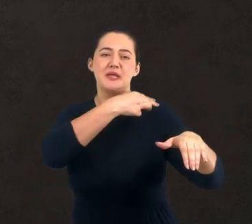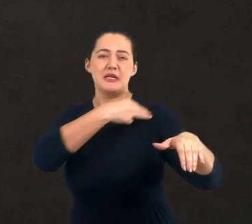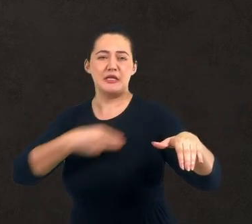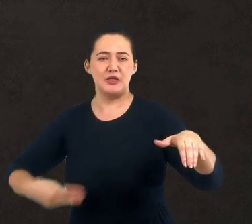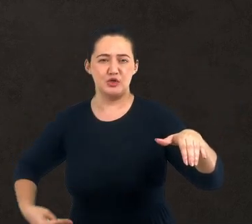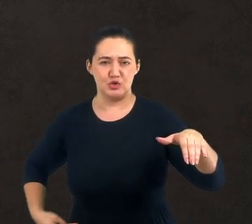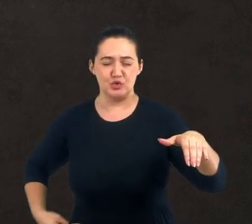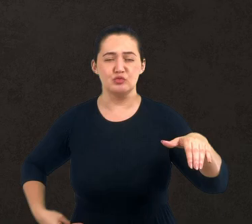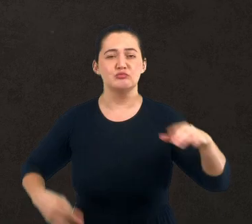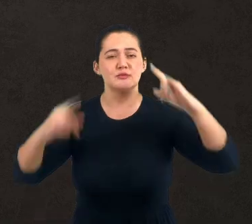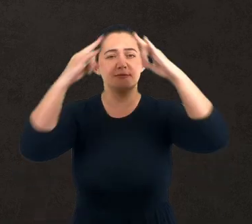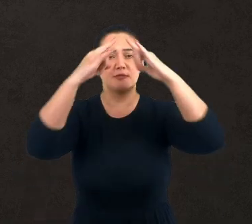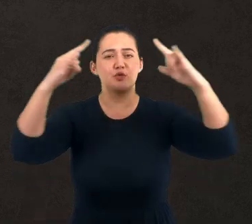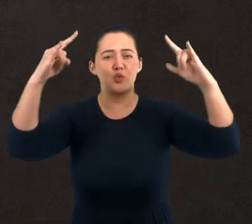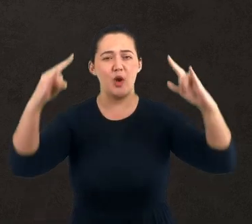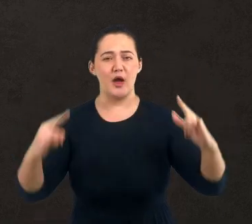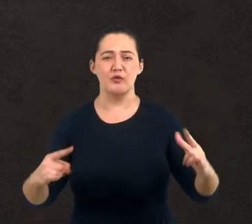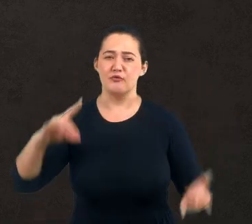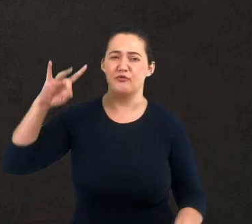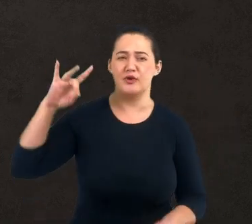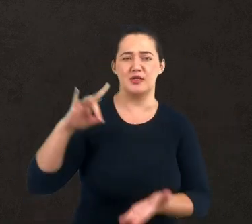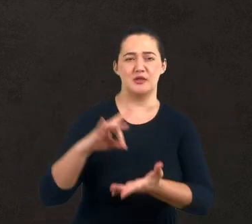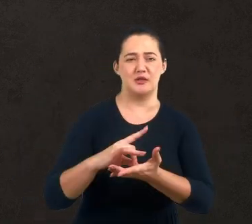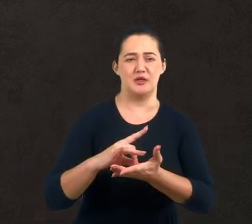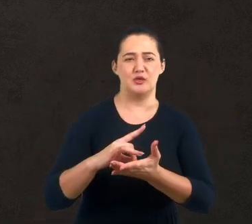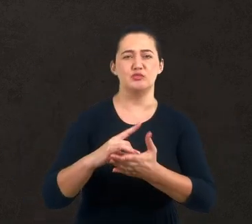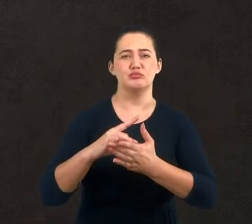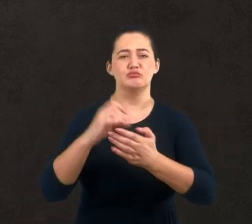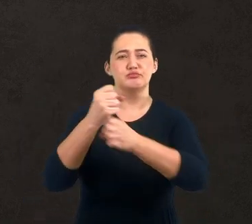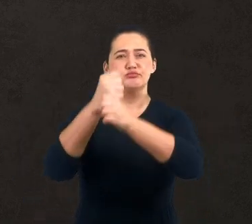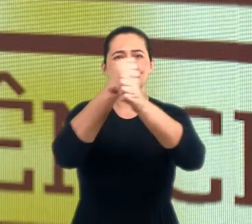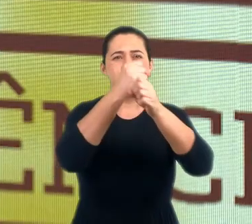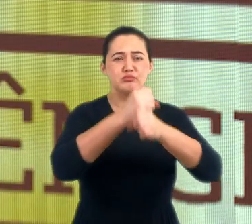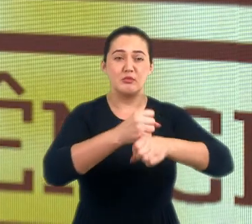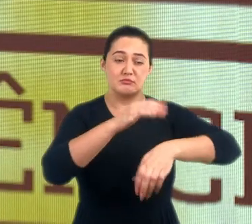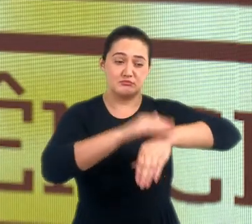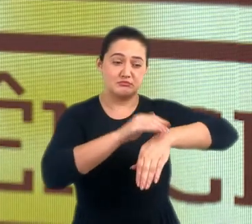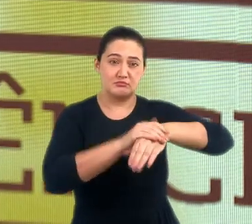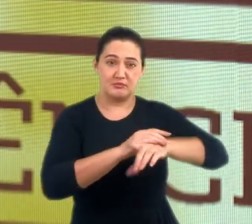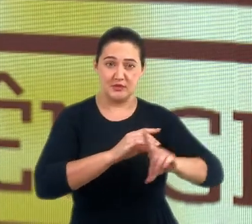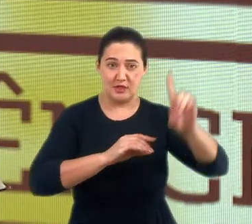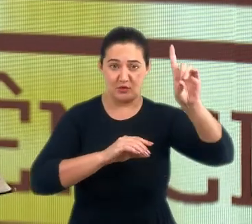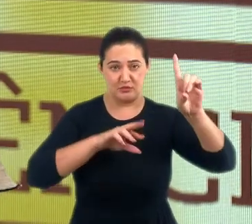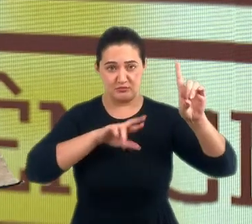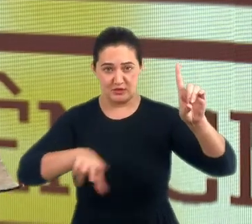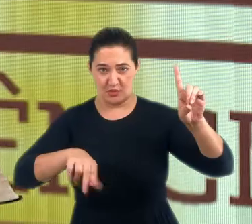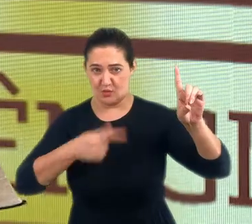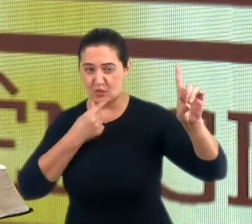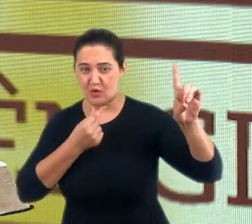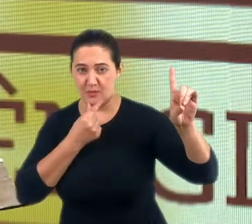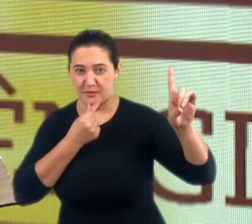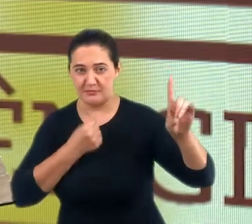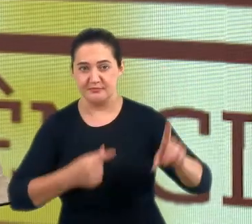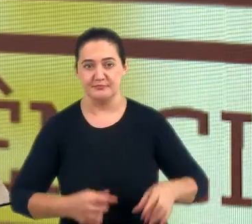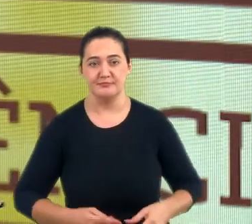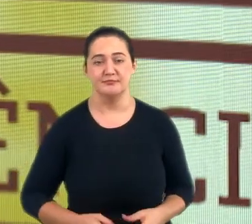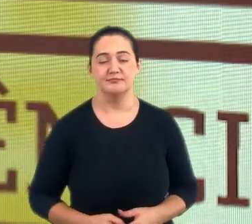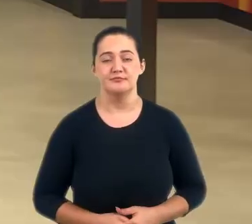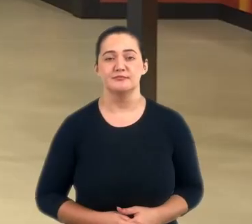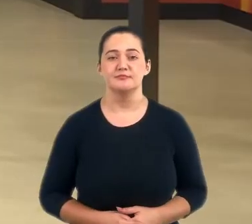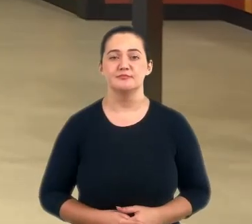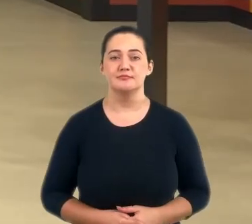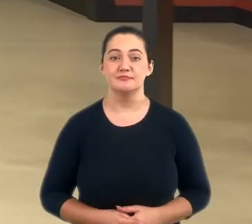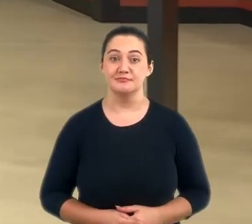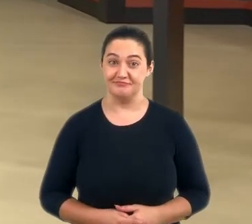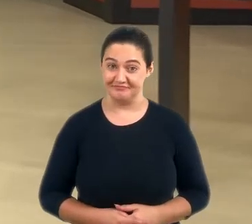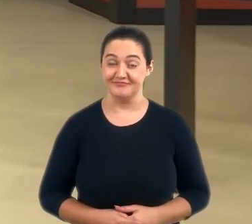do verdadeiro tabernáculo que o Senhor erigiu e não um homem. Esse texto do Novo Testamento é muito claro.